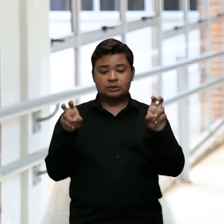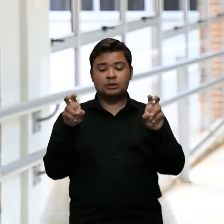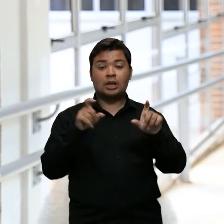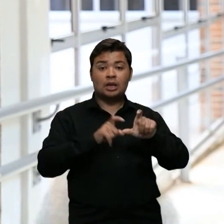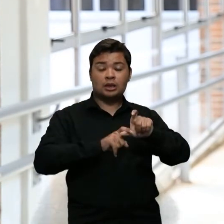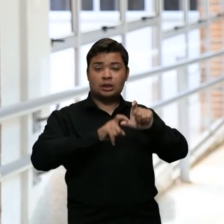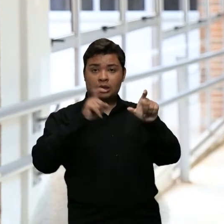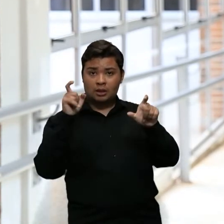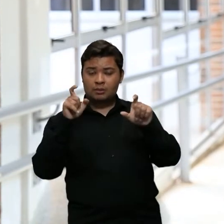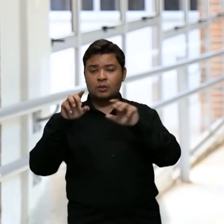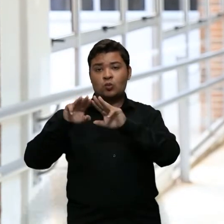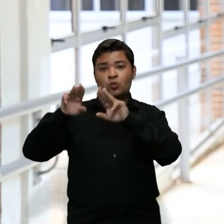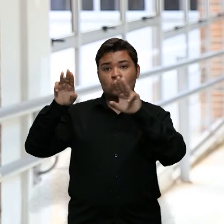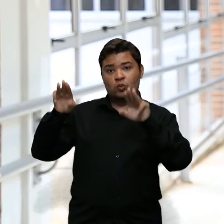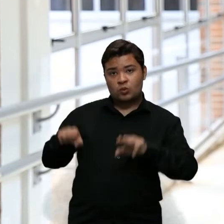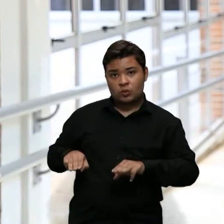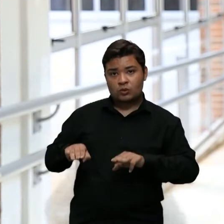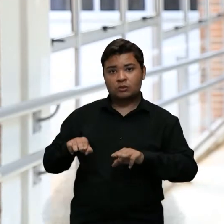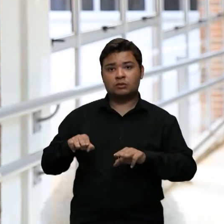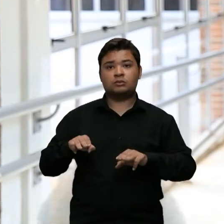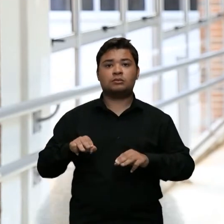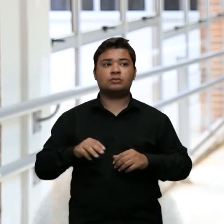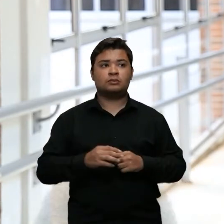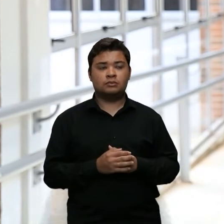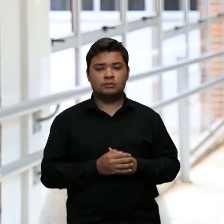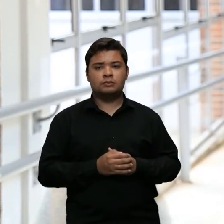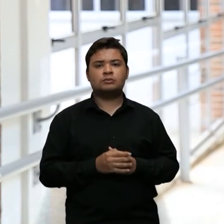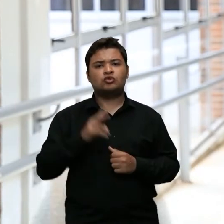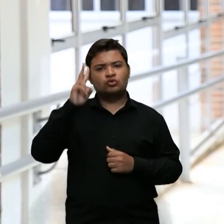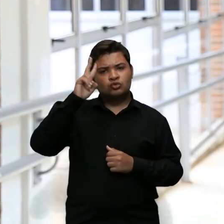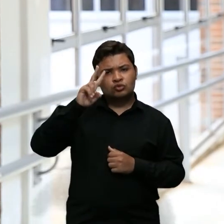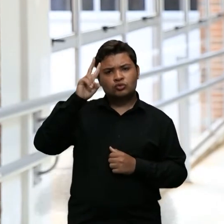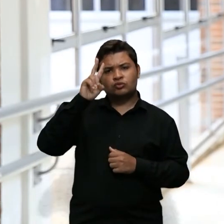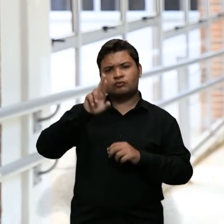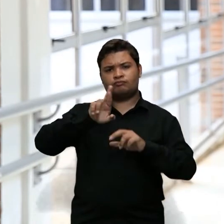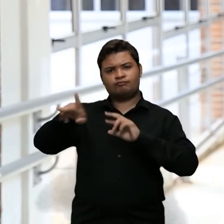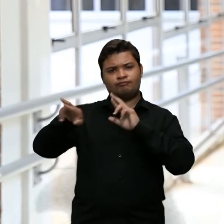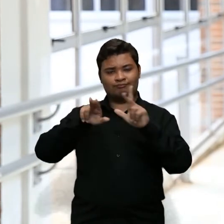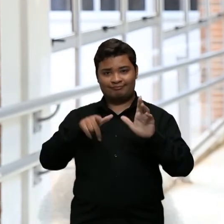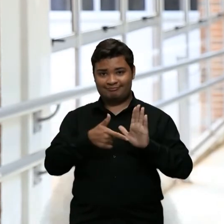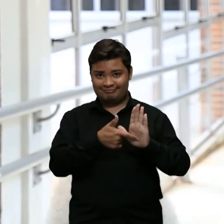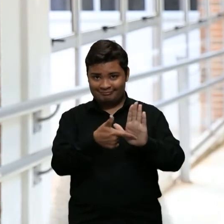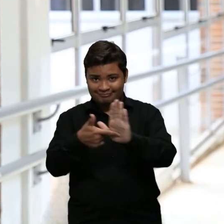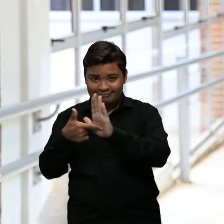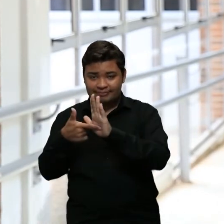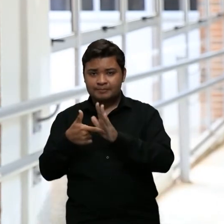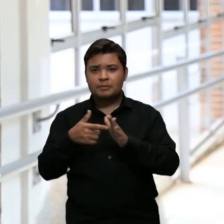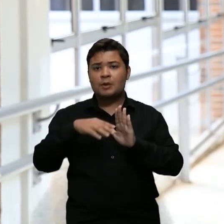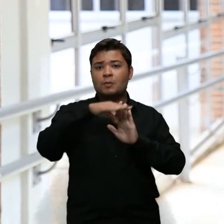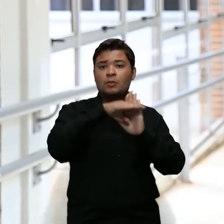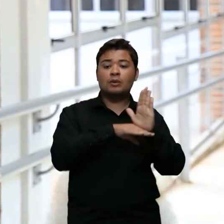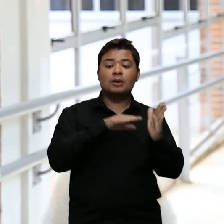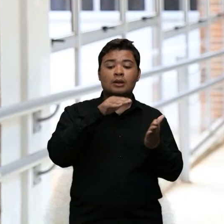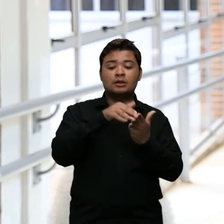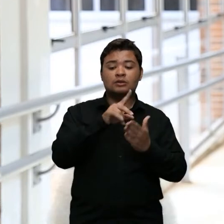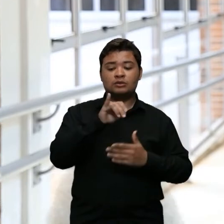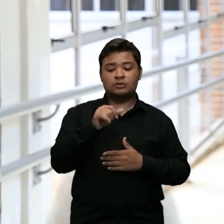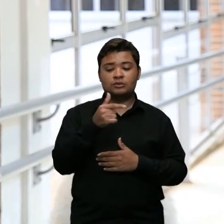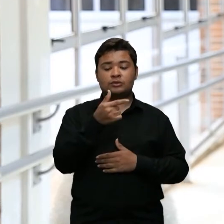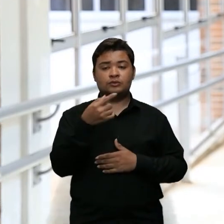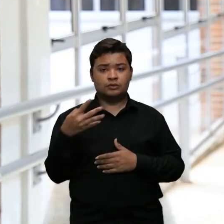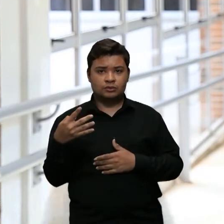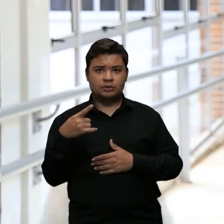Museus, outros 200, outras histórias. A programação vai até o dia 24 e conta com